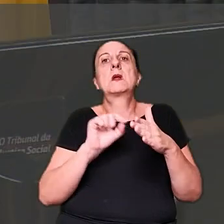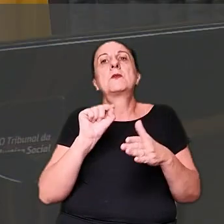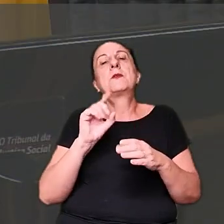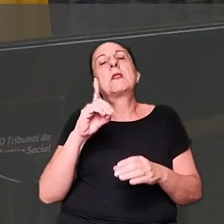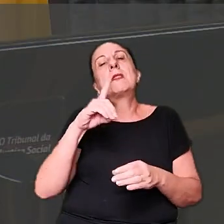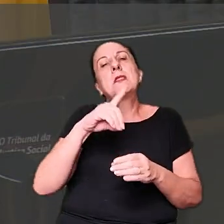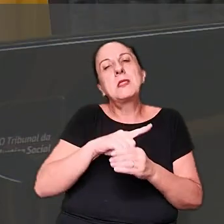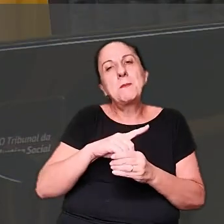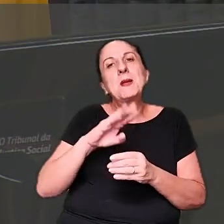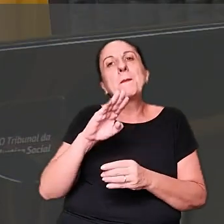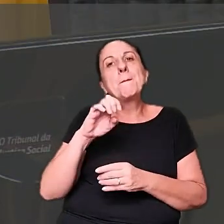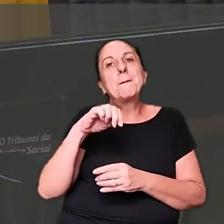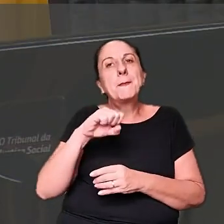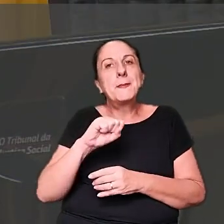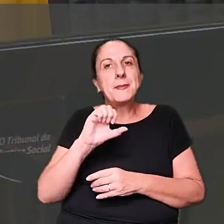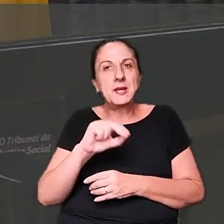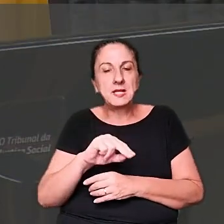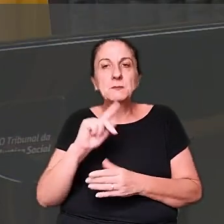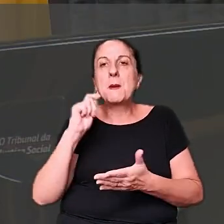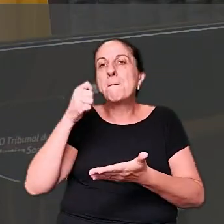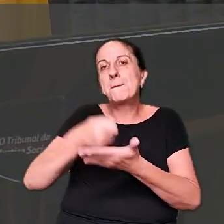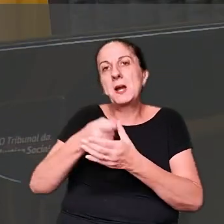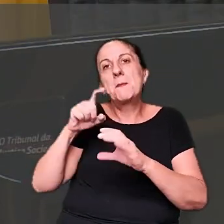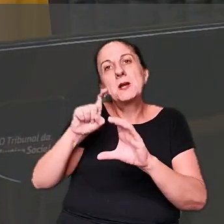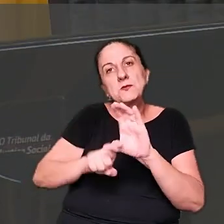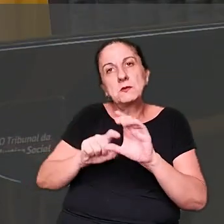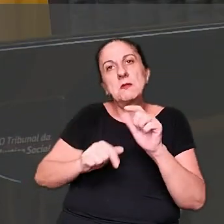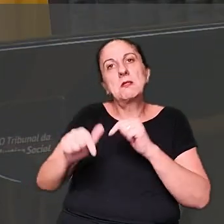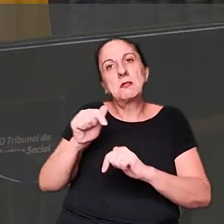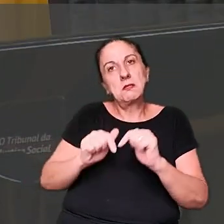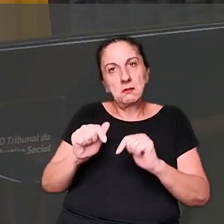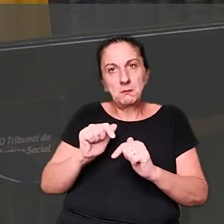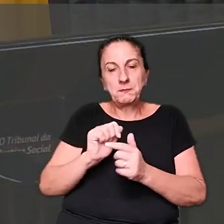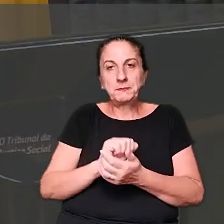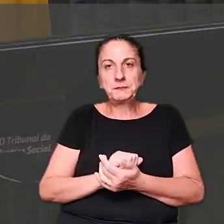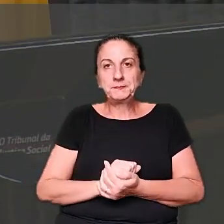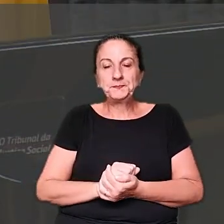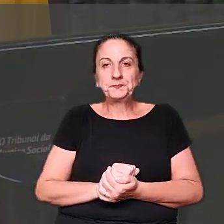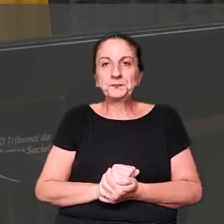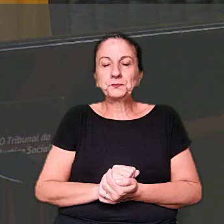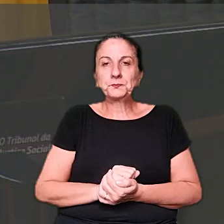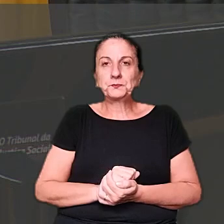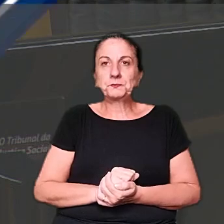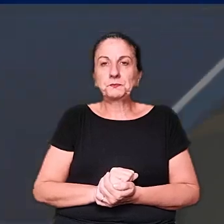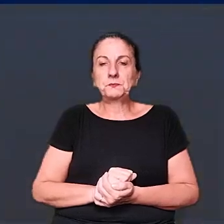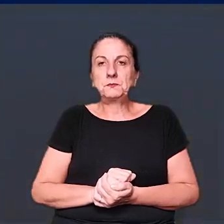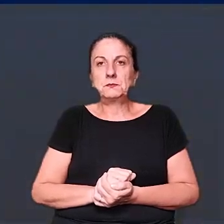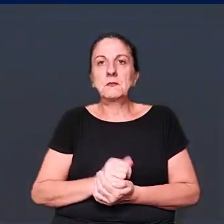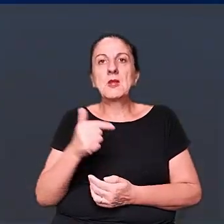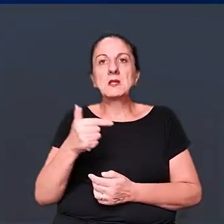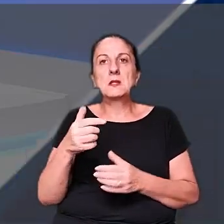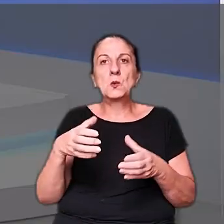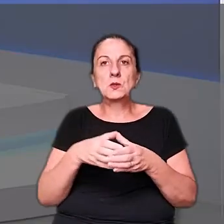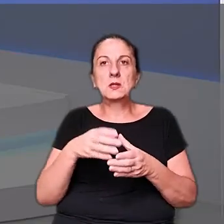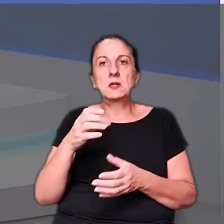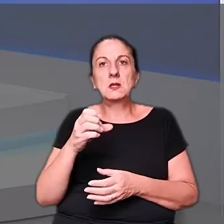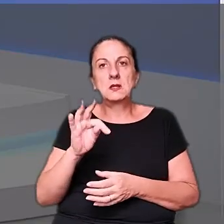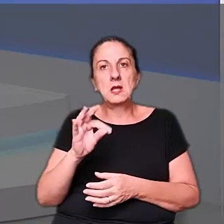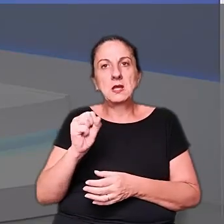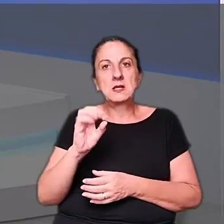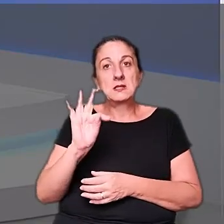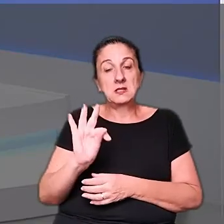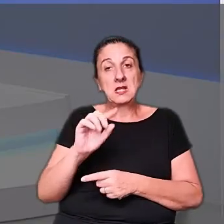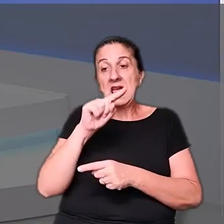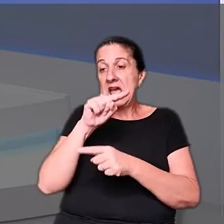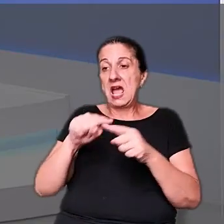microempresa do encargo de depositária de bens penhorados para pagamento de dívida trabalhista. A segunda